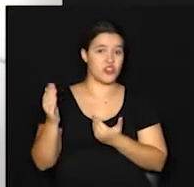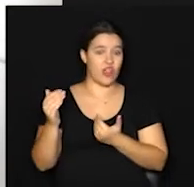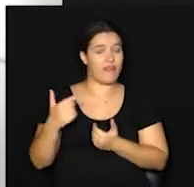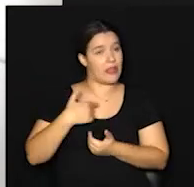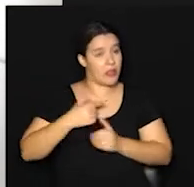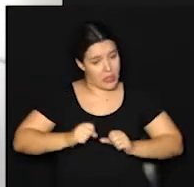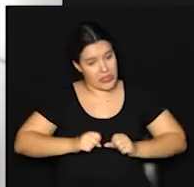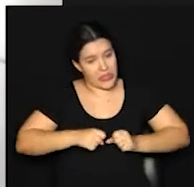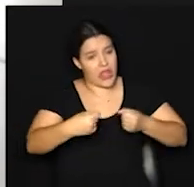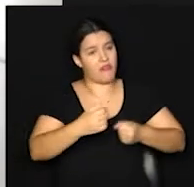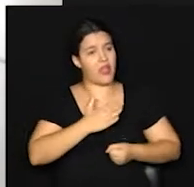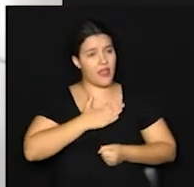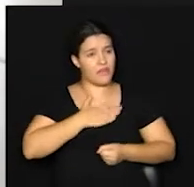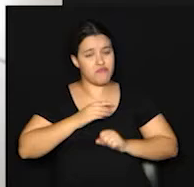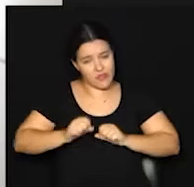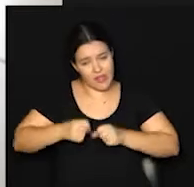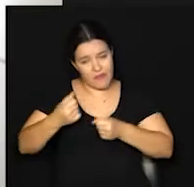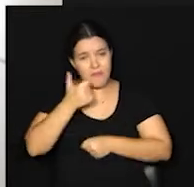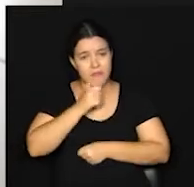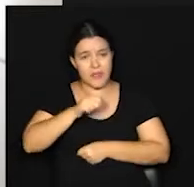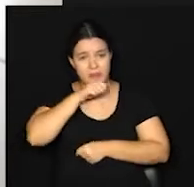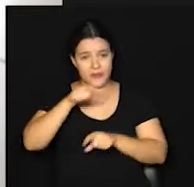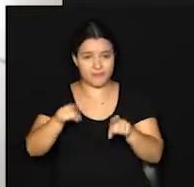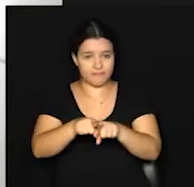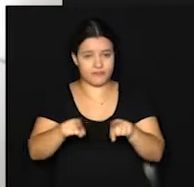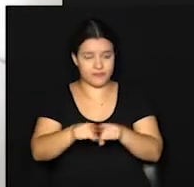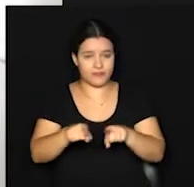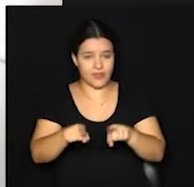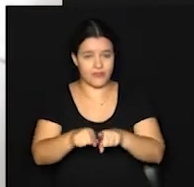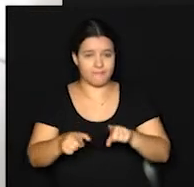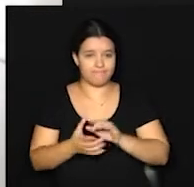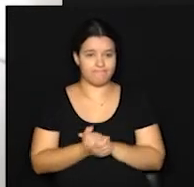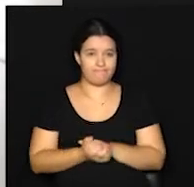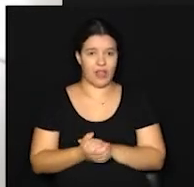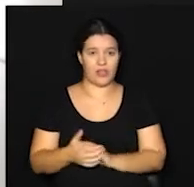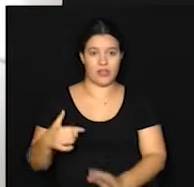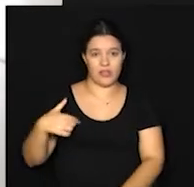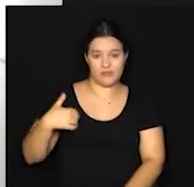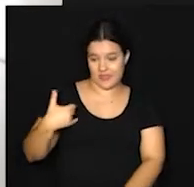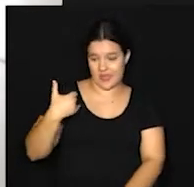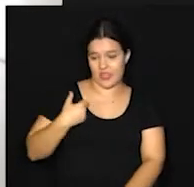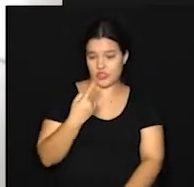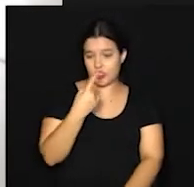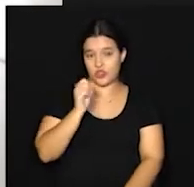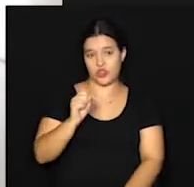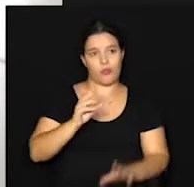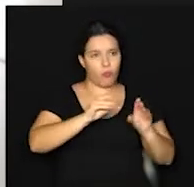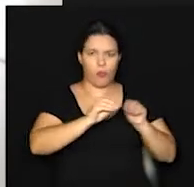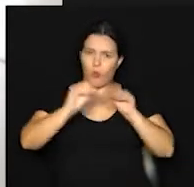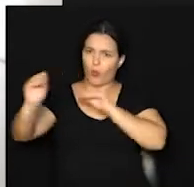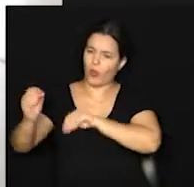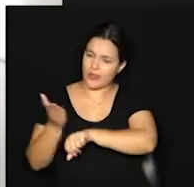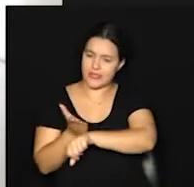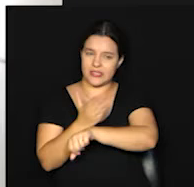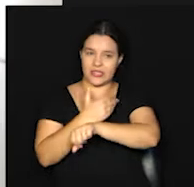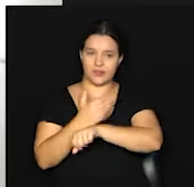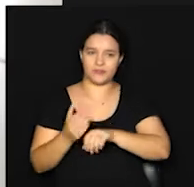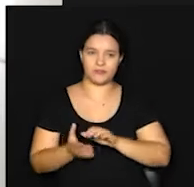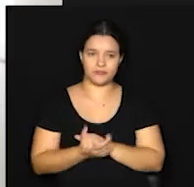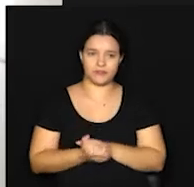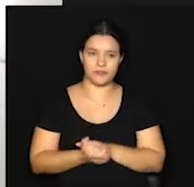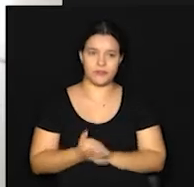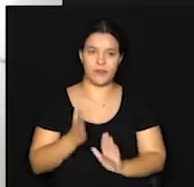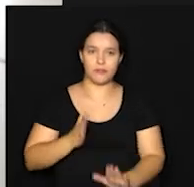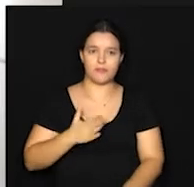mesmo. E até, né, igual eu falei, saí de casa muito cedo, justamente porque eu não aceitava isso, né? Hoje meu pai